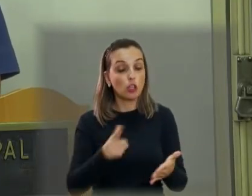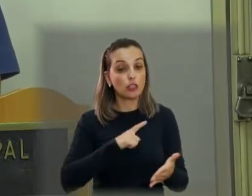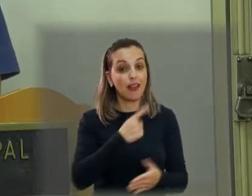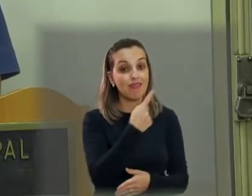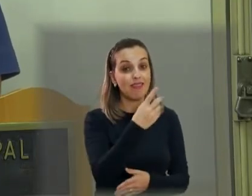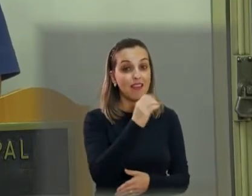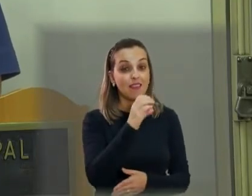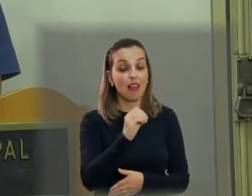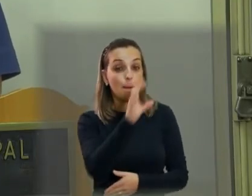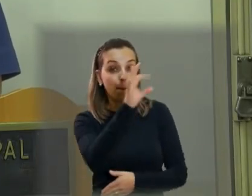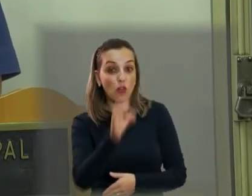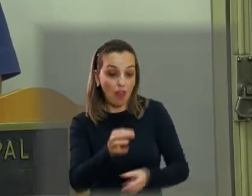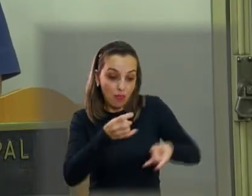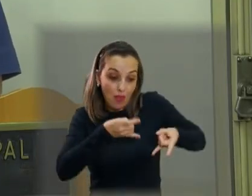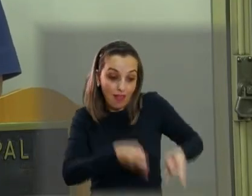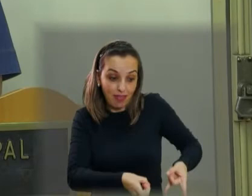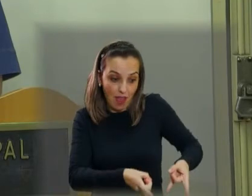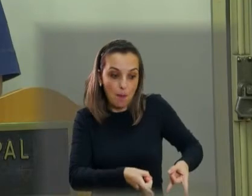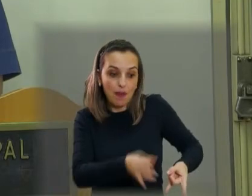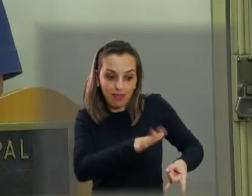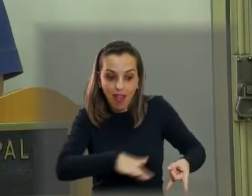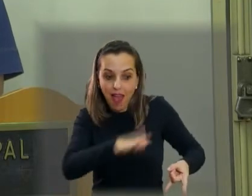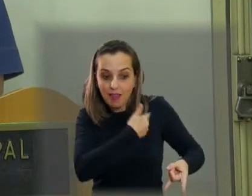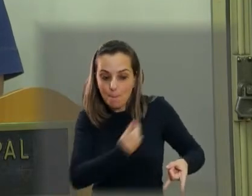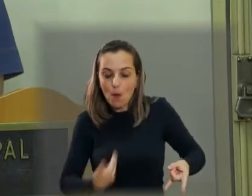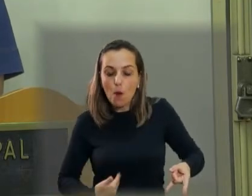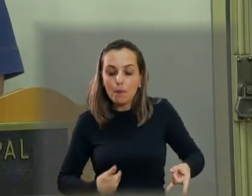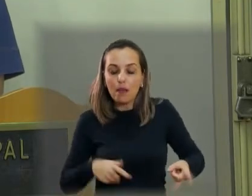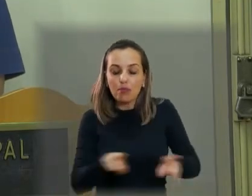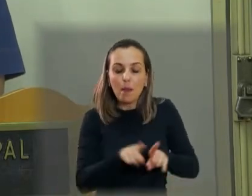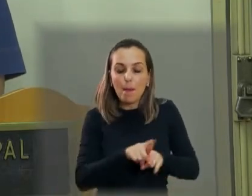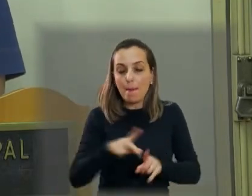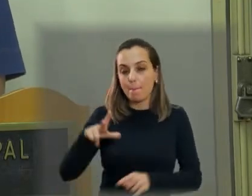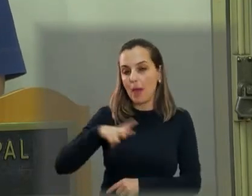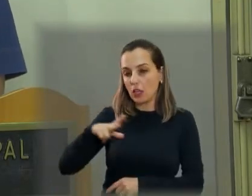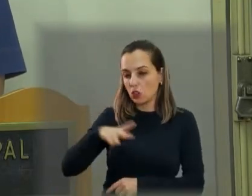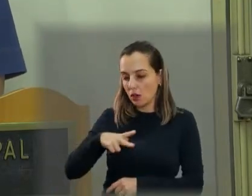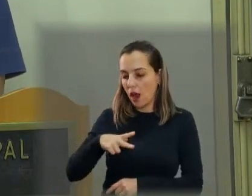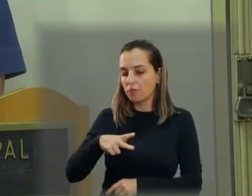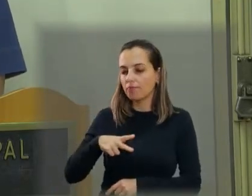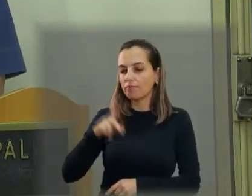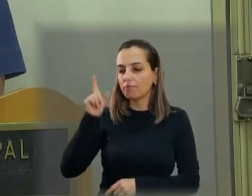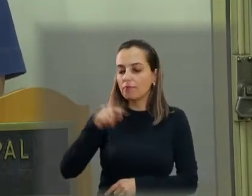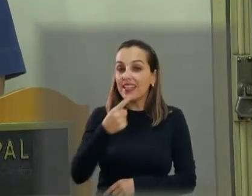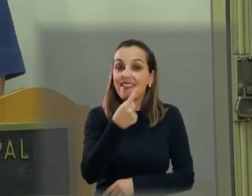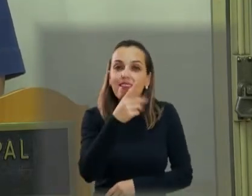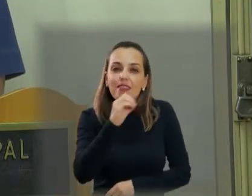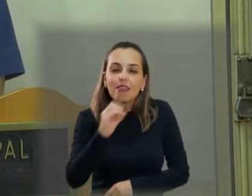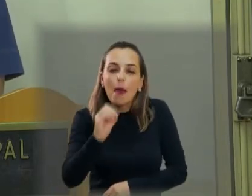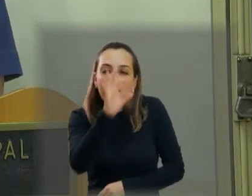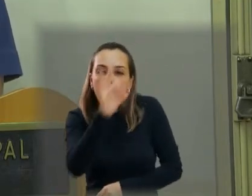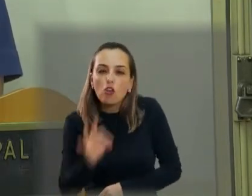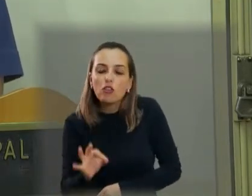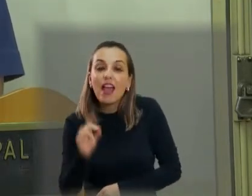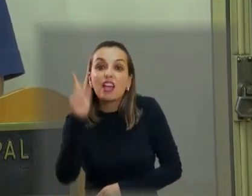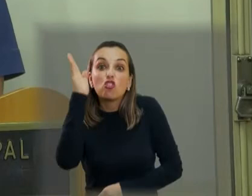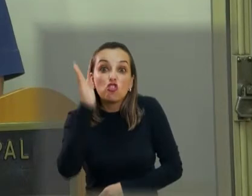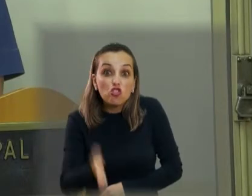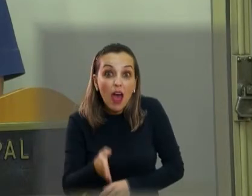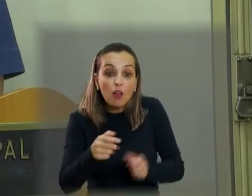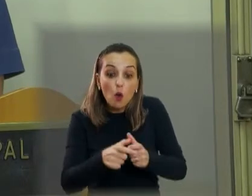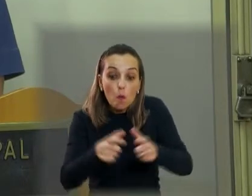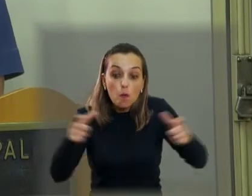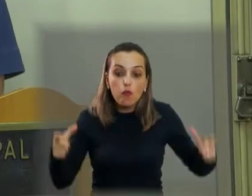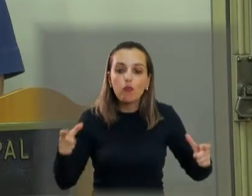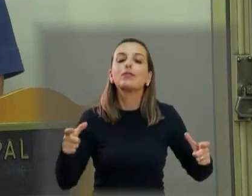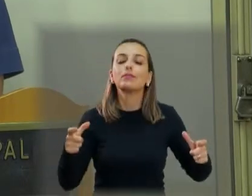100% dos leitos ocupados na rede pública e privada. Lembrando que esse 100% representa já com uma ampliação,